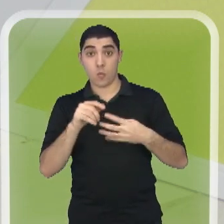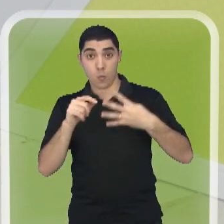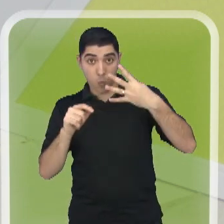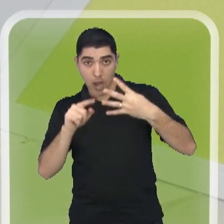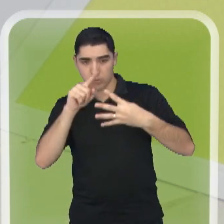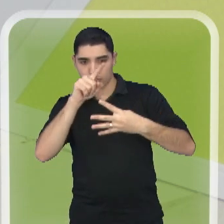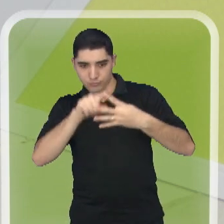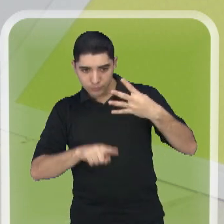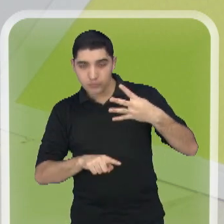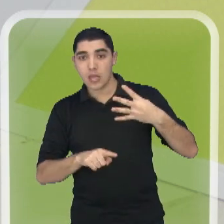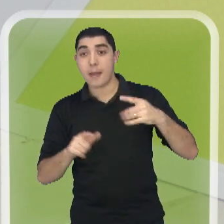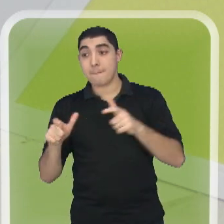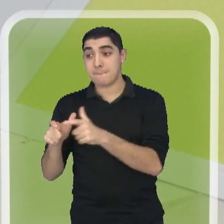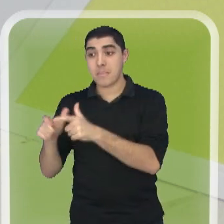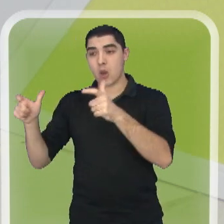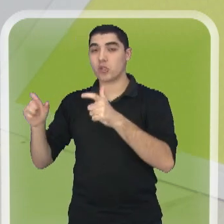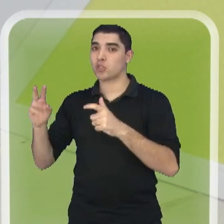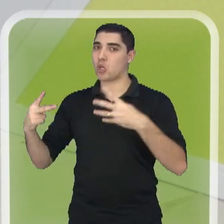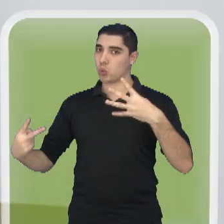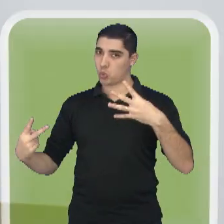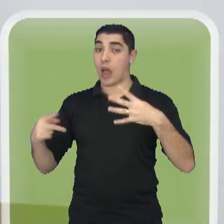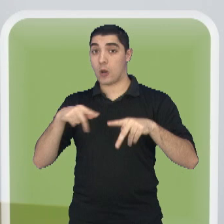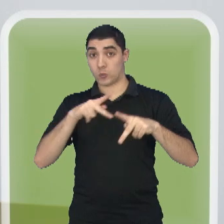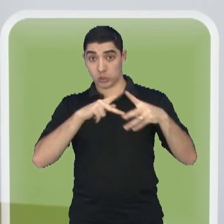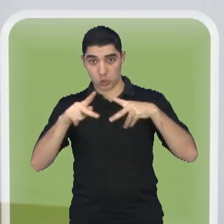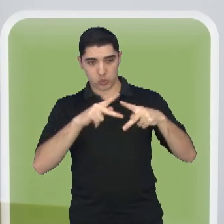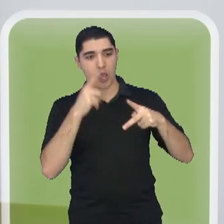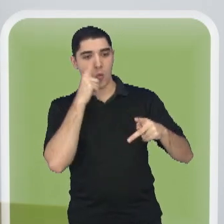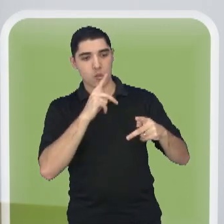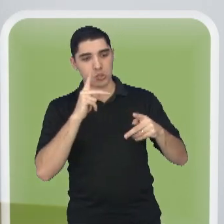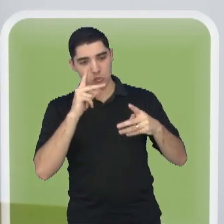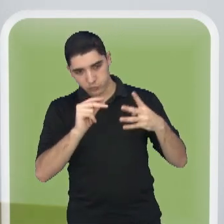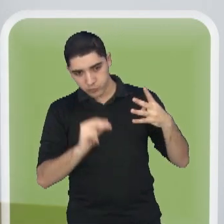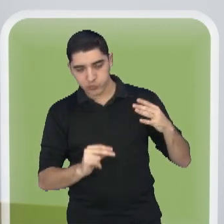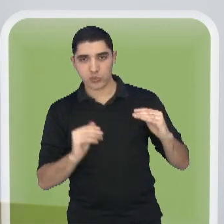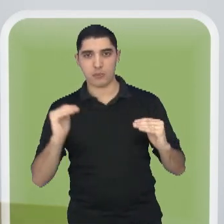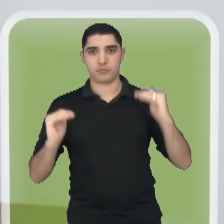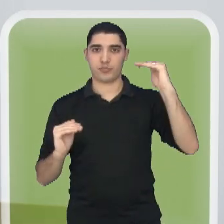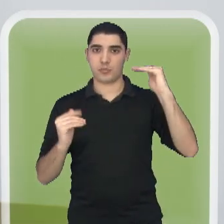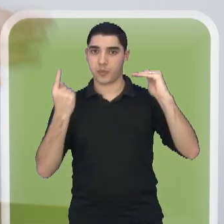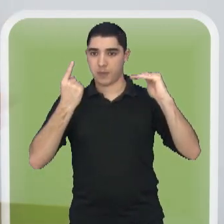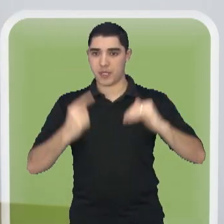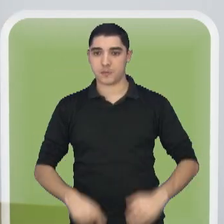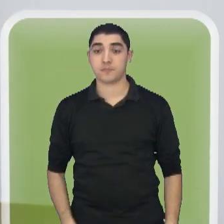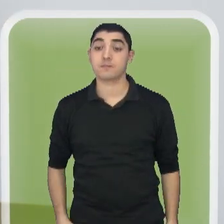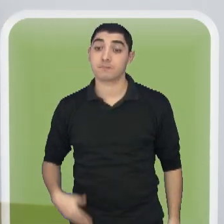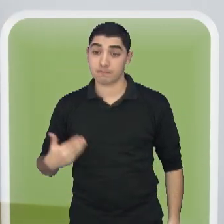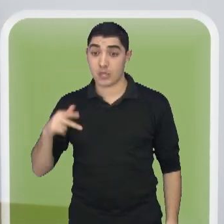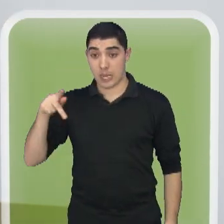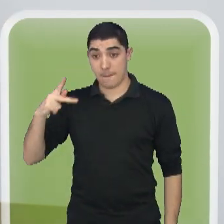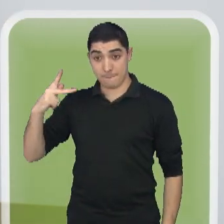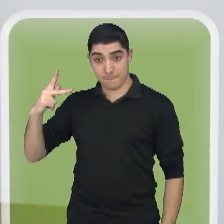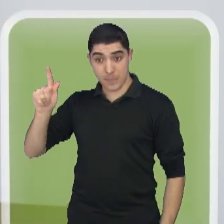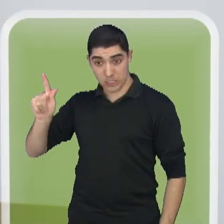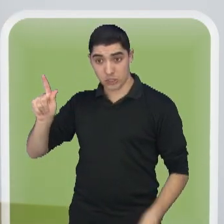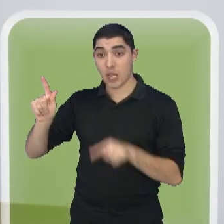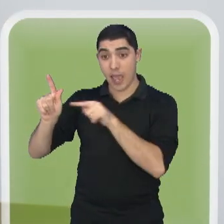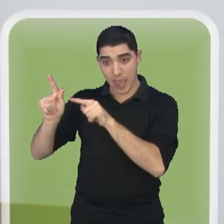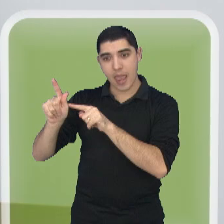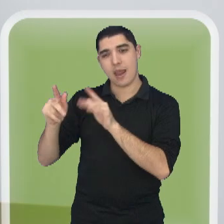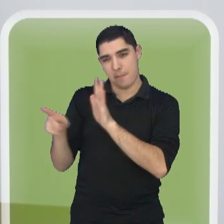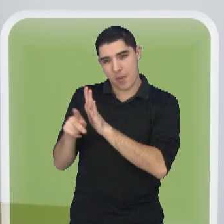vezes, a maioria dos times só jogaram 2, Brunão. Esse jogo contra a Praia Grande, que é um time realmente, como o próprio nome diz, do